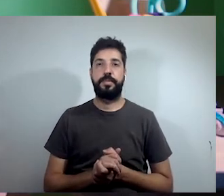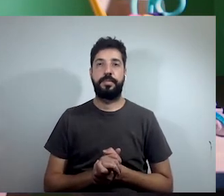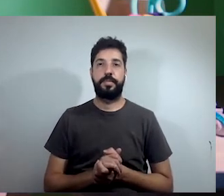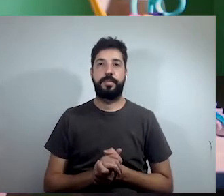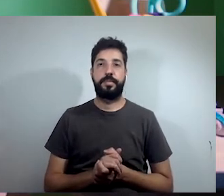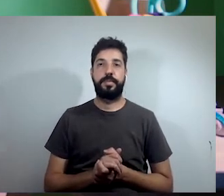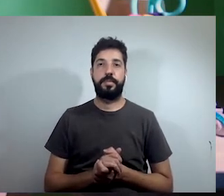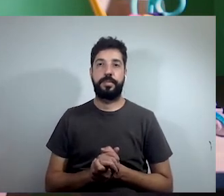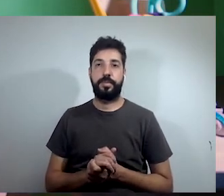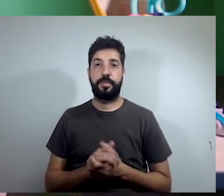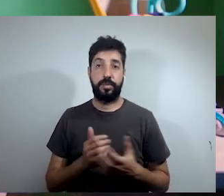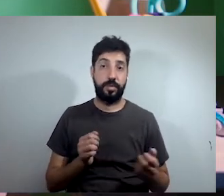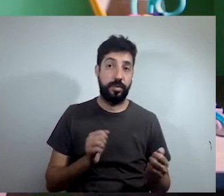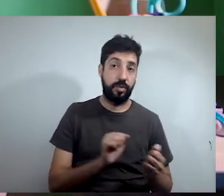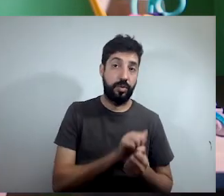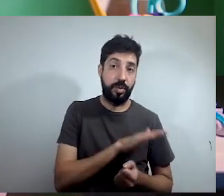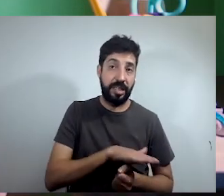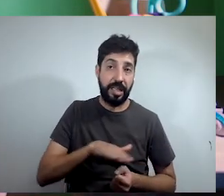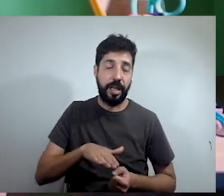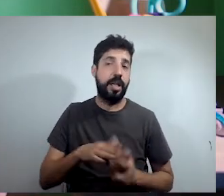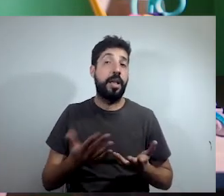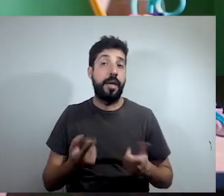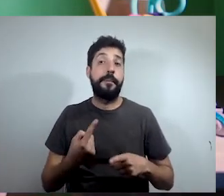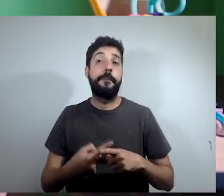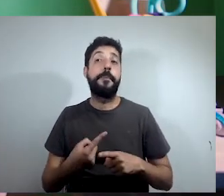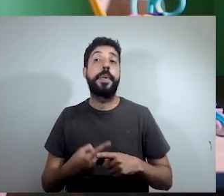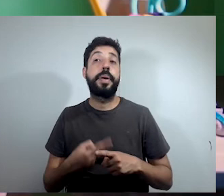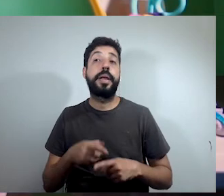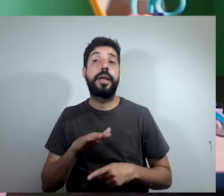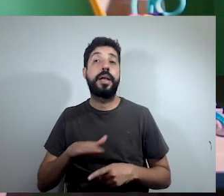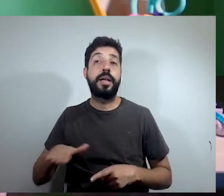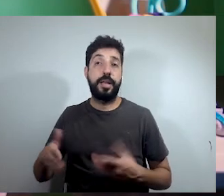com a criança e o porquê a criança também